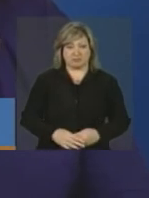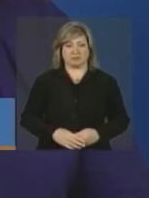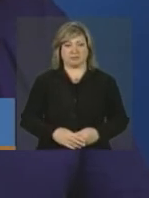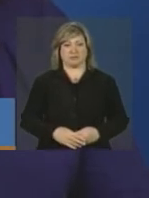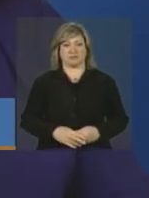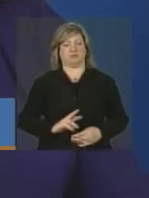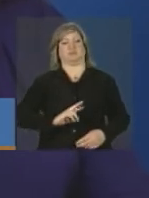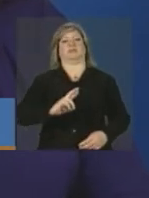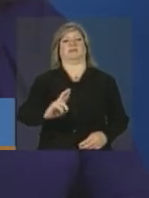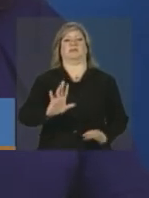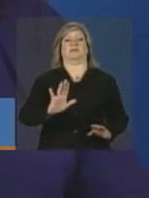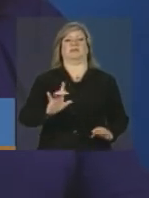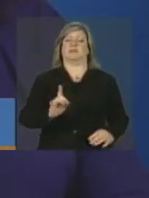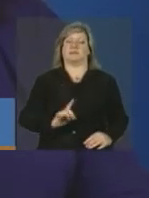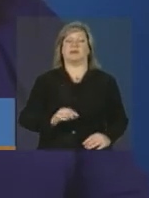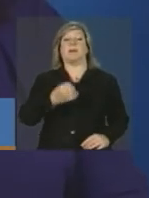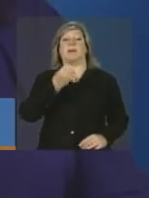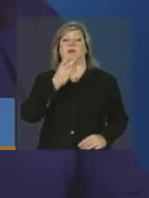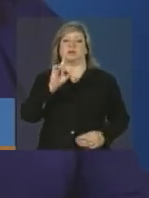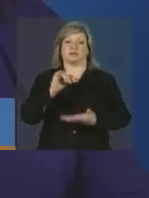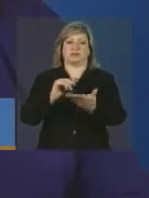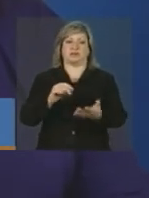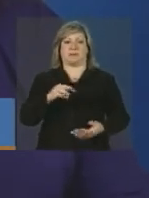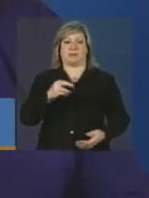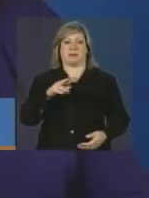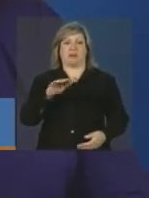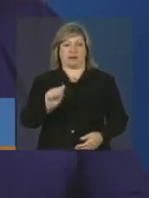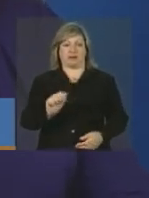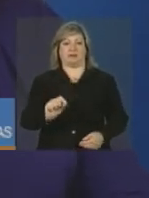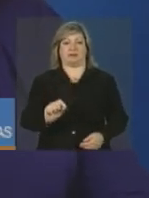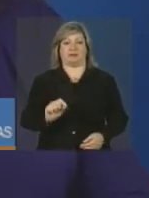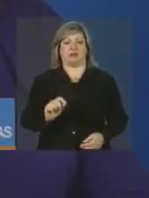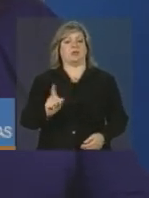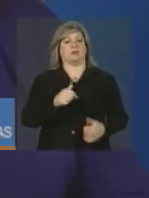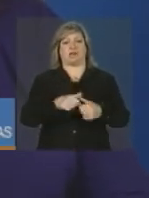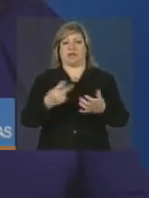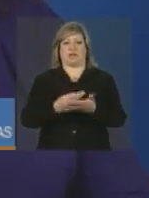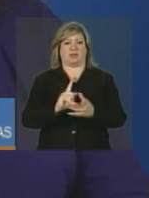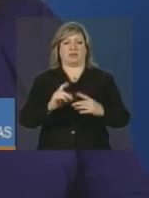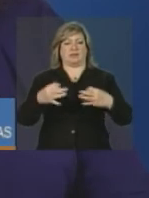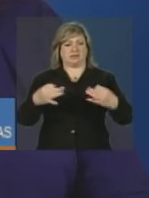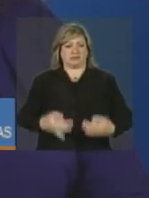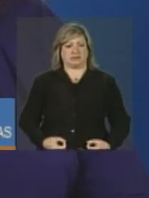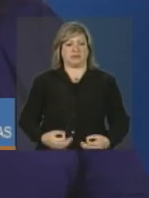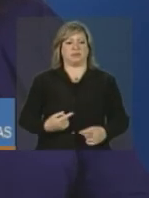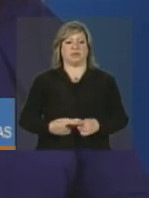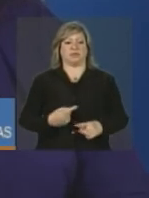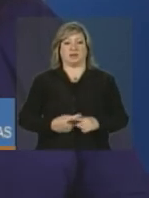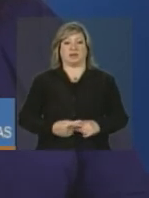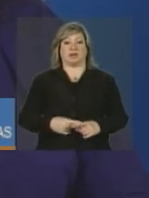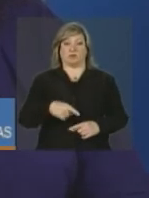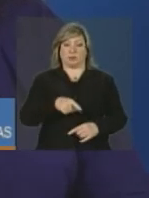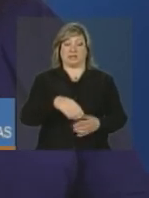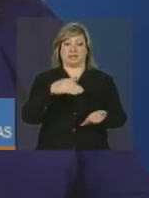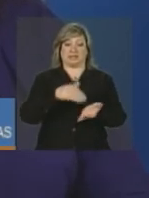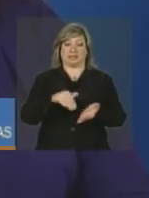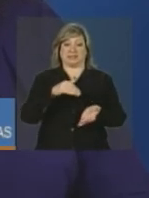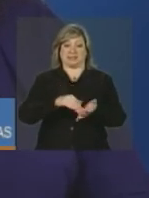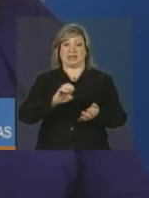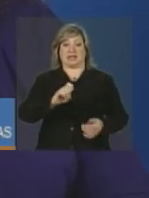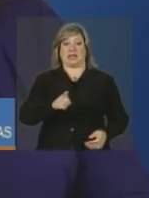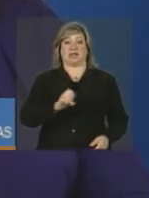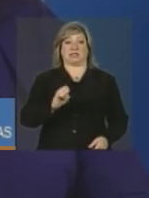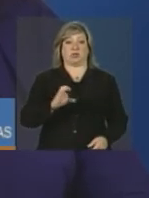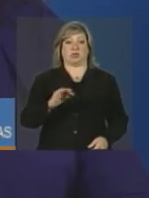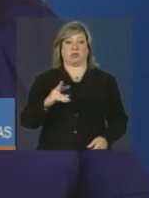Não, Maria Fernanda, bom dia. Não está errado, está certíssima, até porque o secretário executivo do